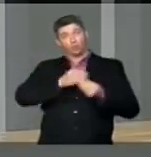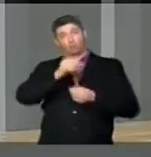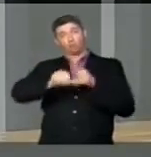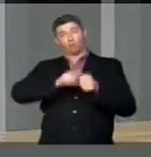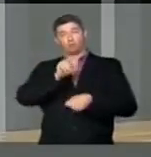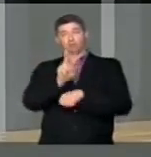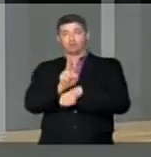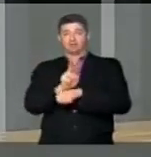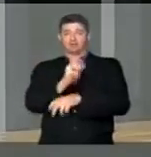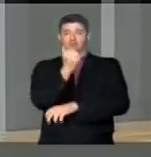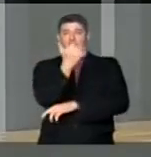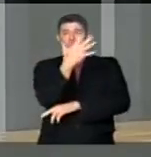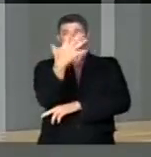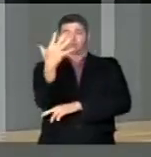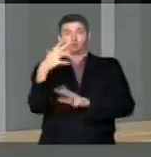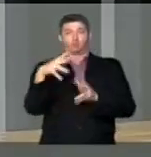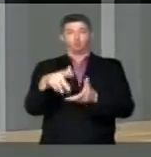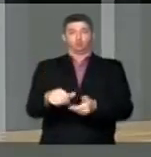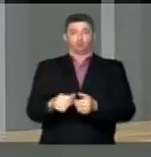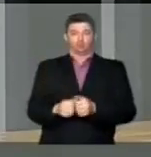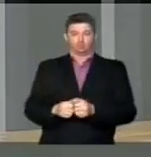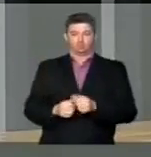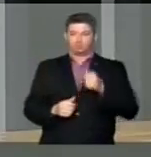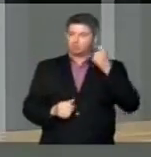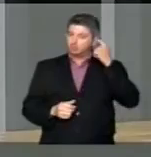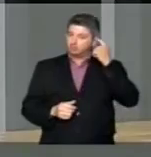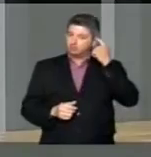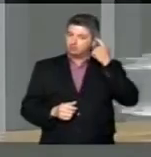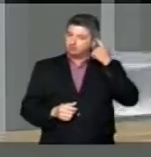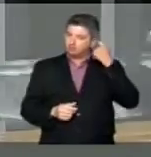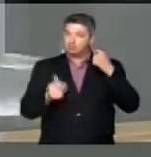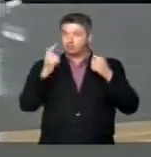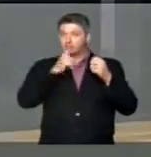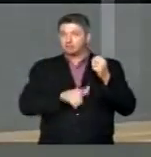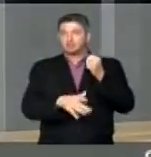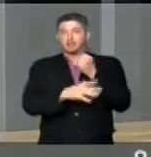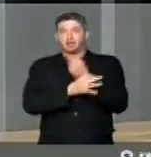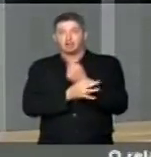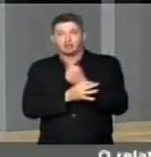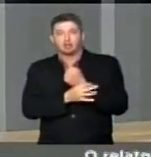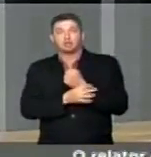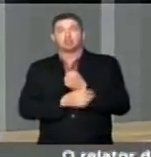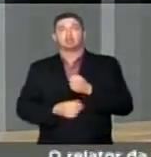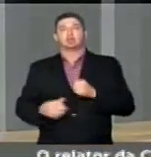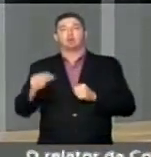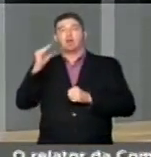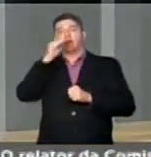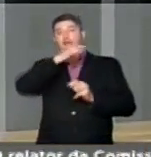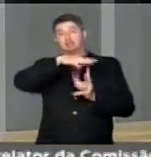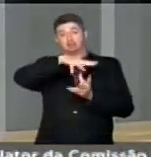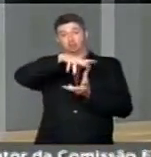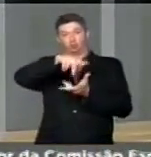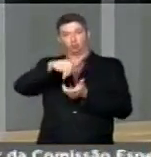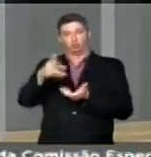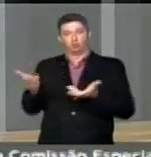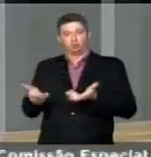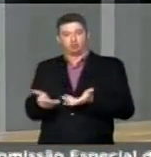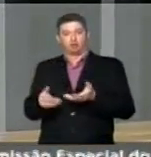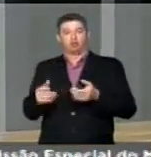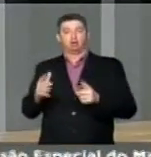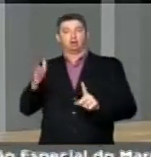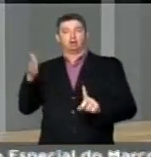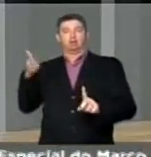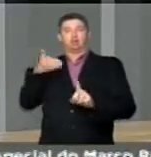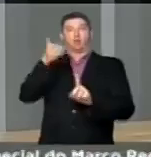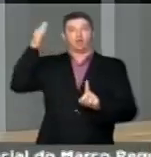de preservação do nosso planeta, para nós garantirmos que o efeito estufa não atinja